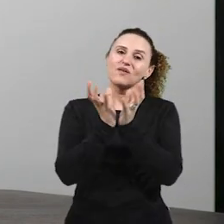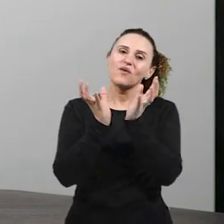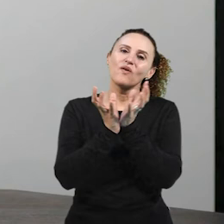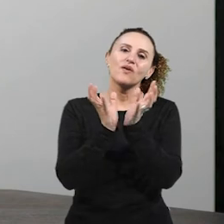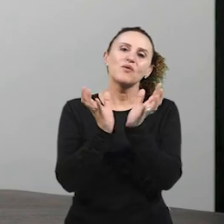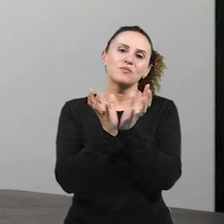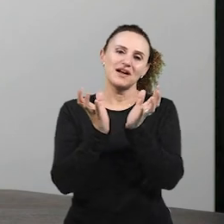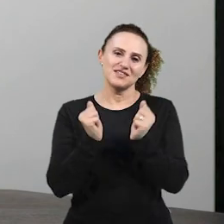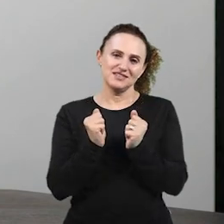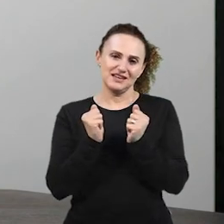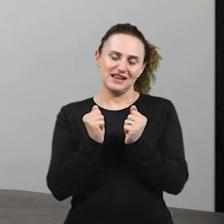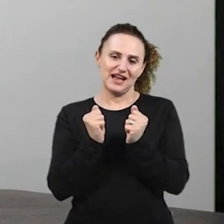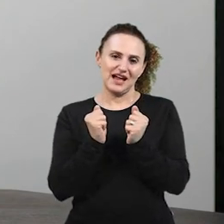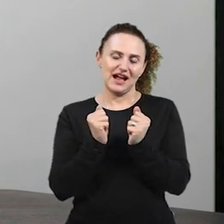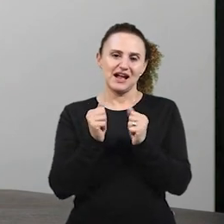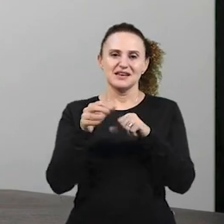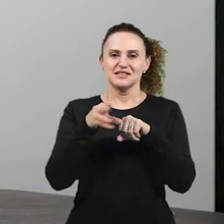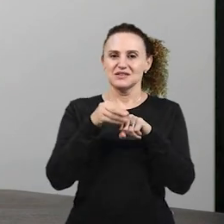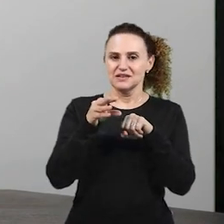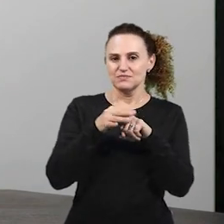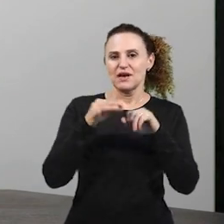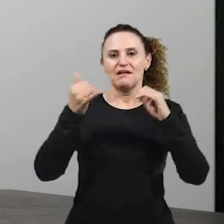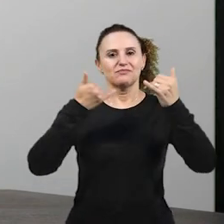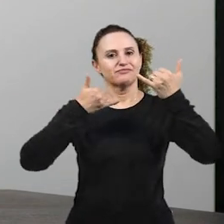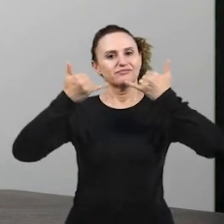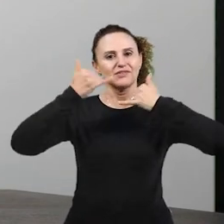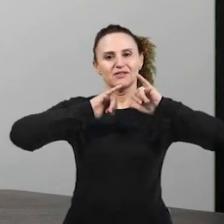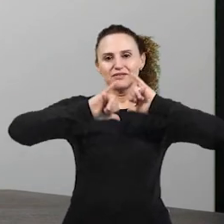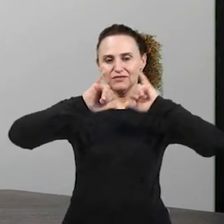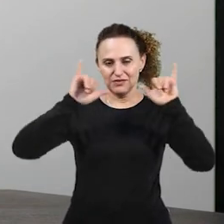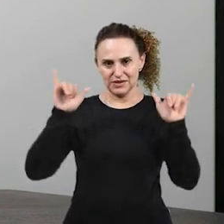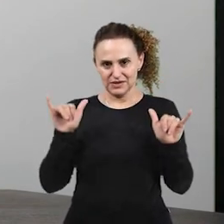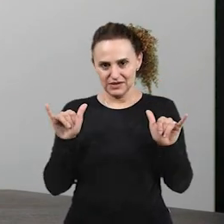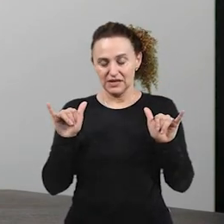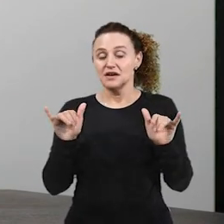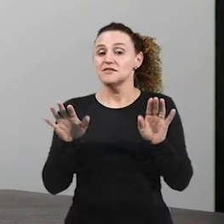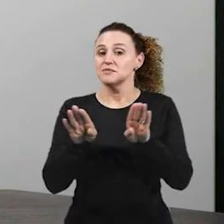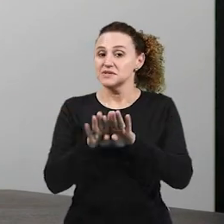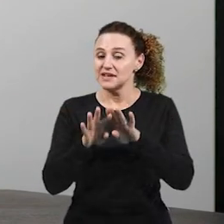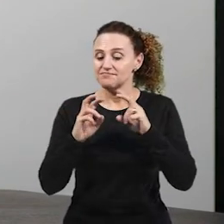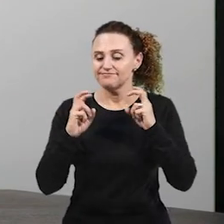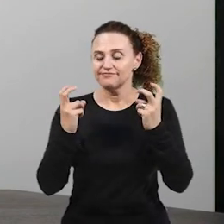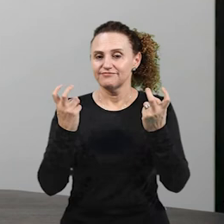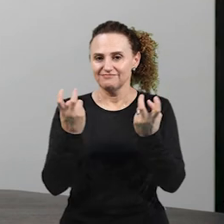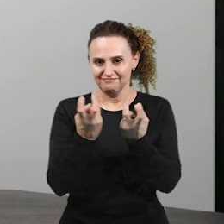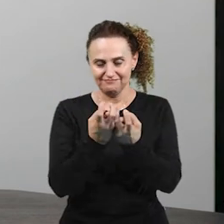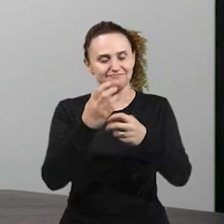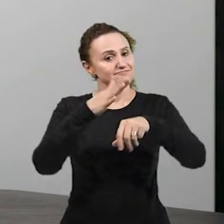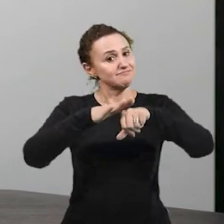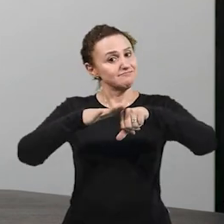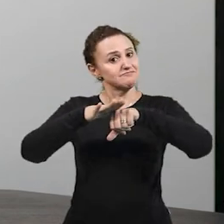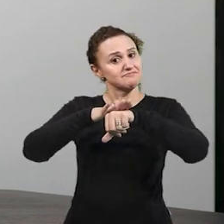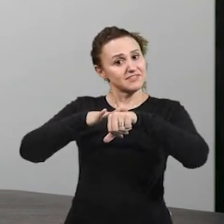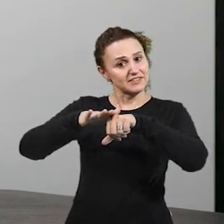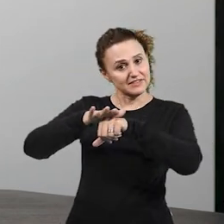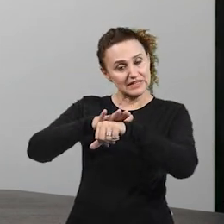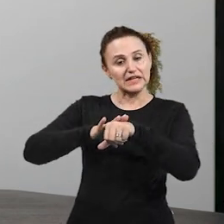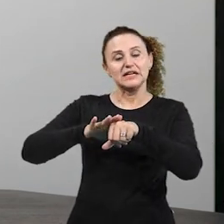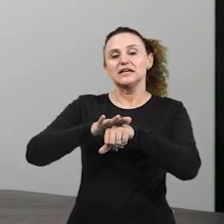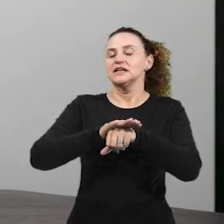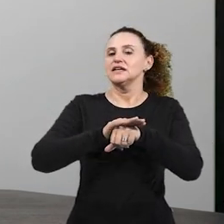compartilharmos as informações e também é nós teremos as rodas de conversa que